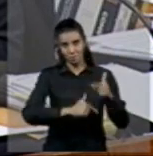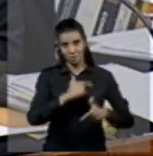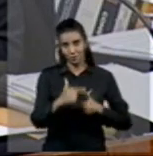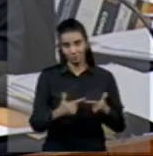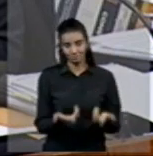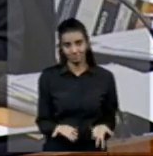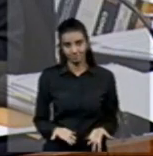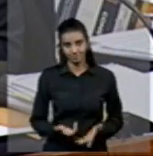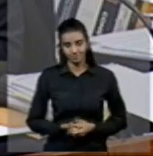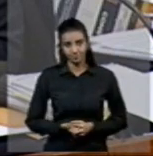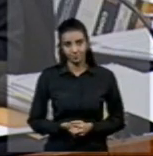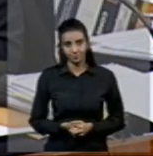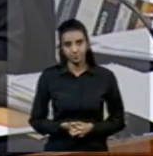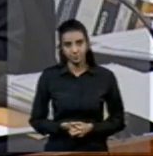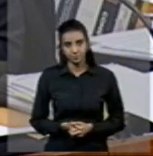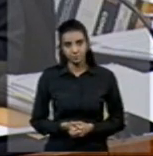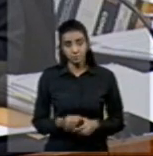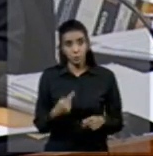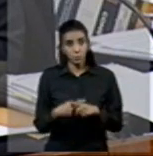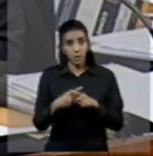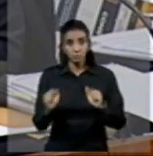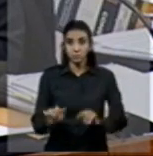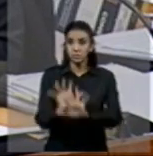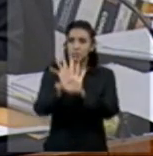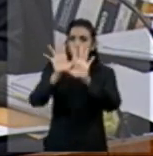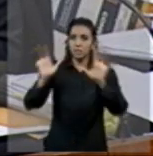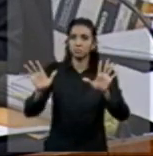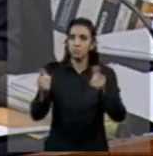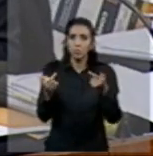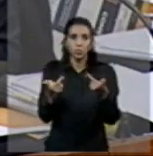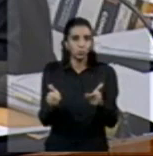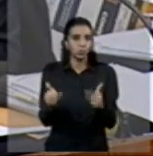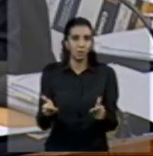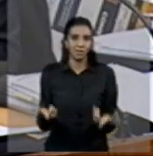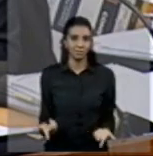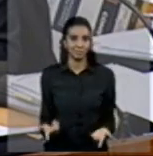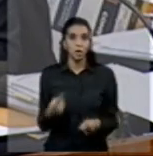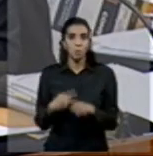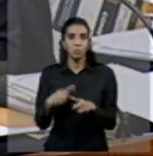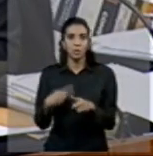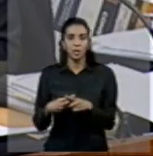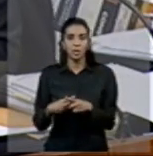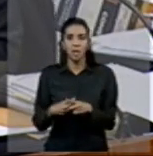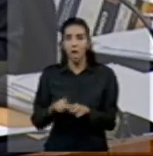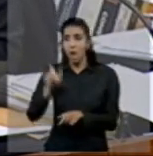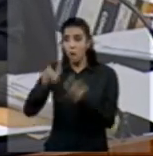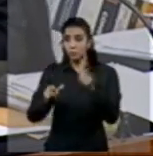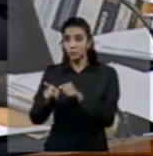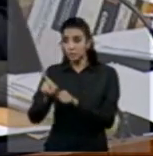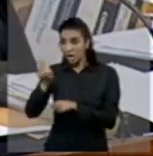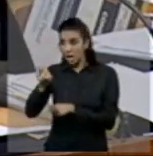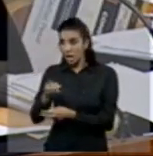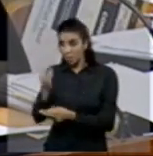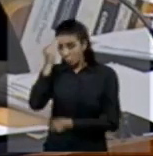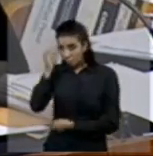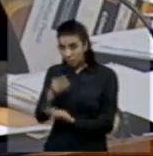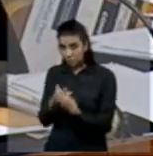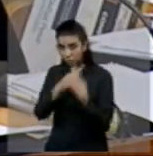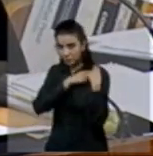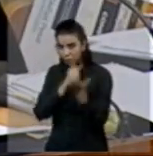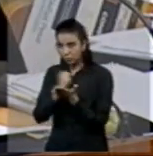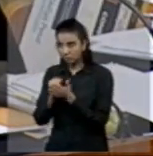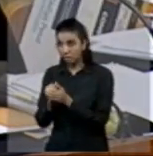e pela ausência de transparência, a ocultação dos verdadeiros responsáveis pelas